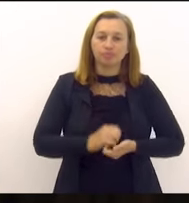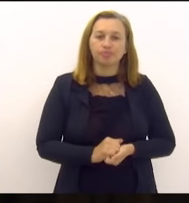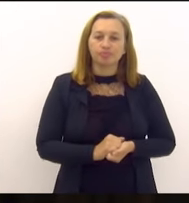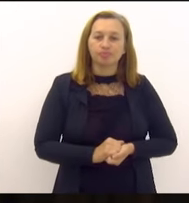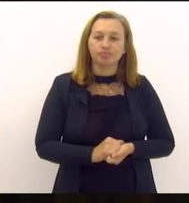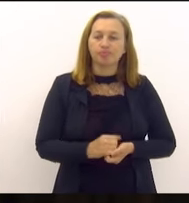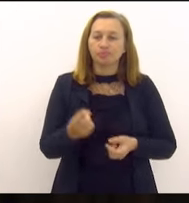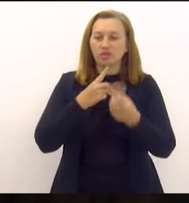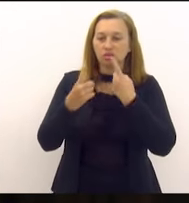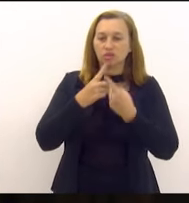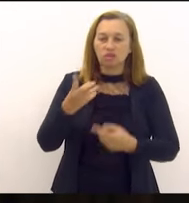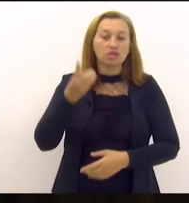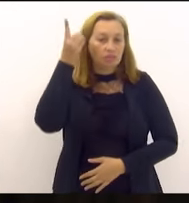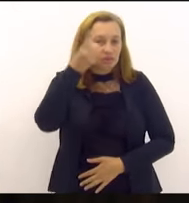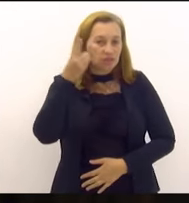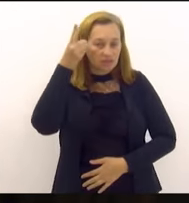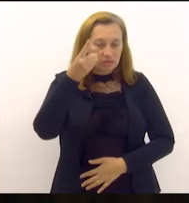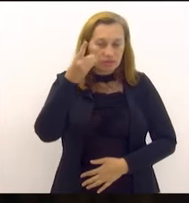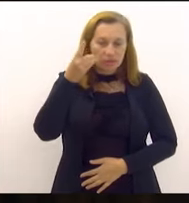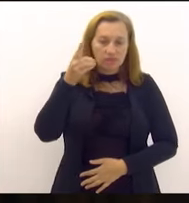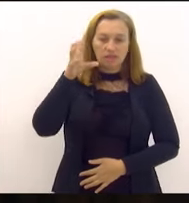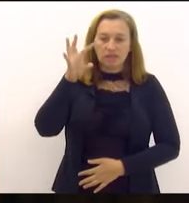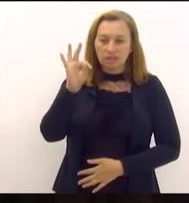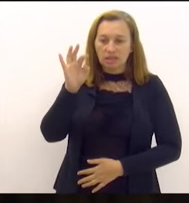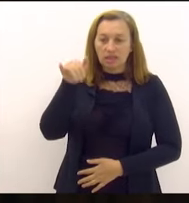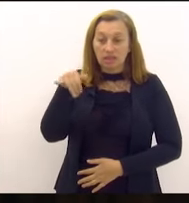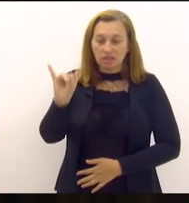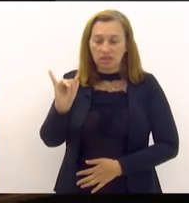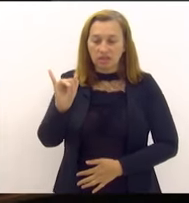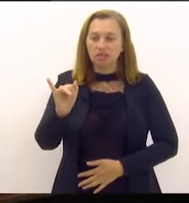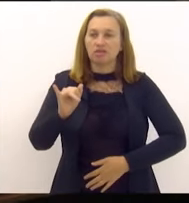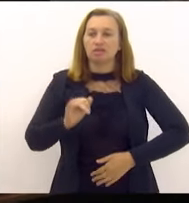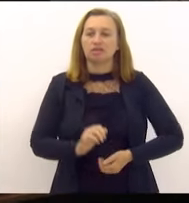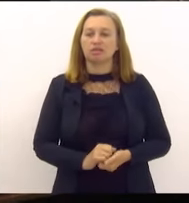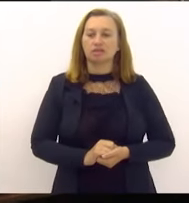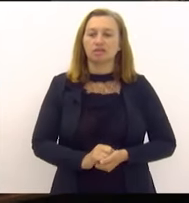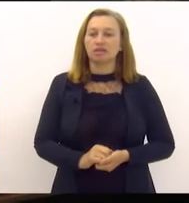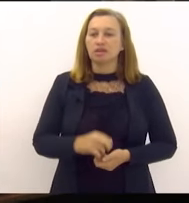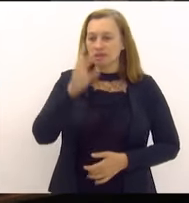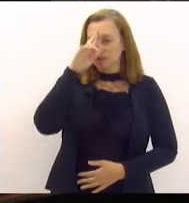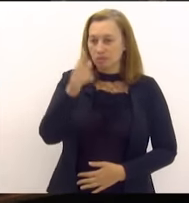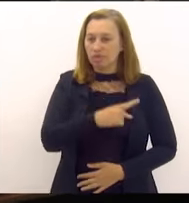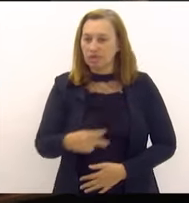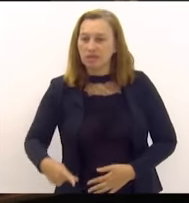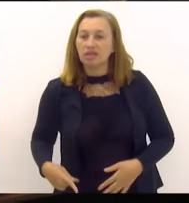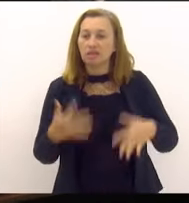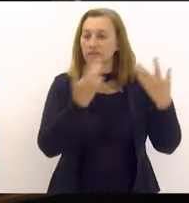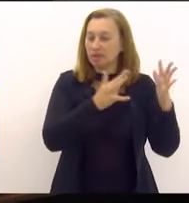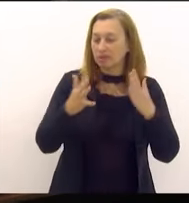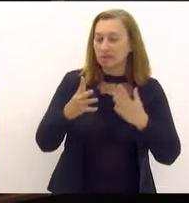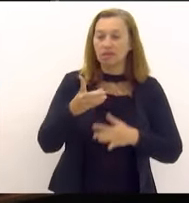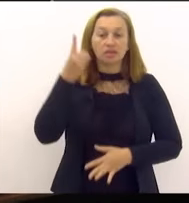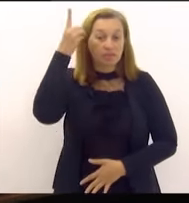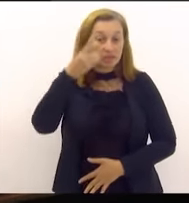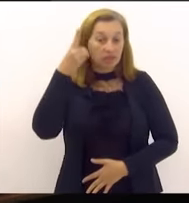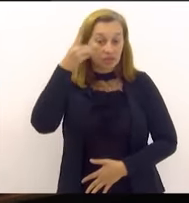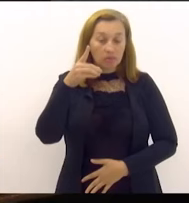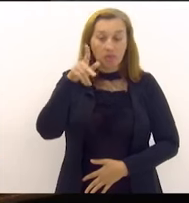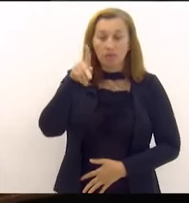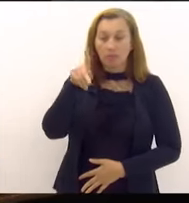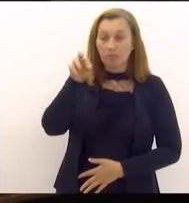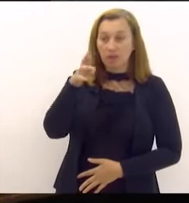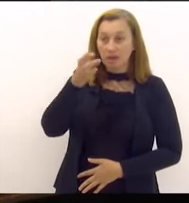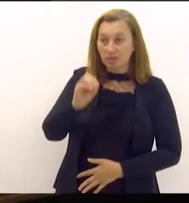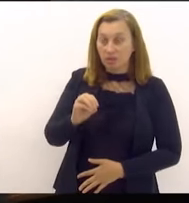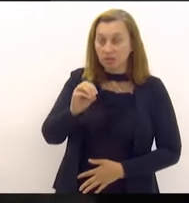para discutir, deputado Tande Vieira. Senhor presidente, aproveitar para parabenizar o deputado Pedro Ricardo pela iniciativa, sem dúvida